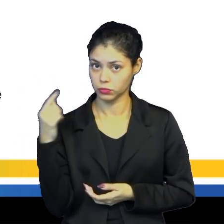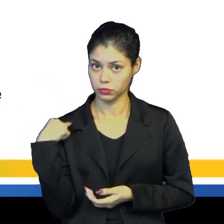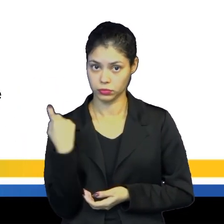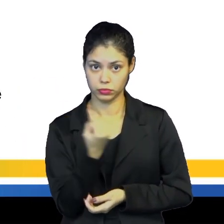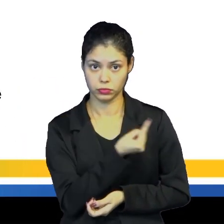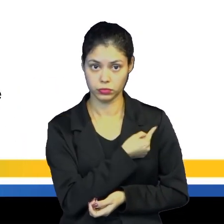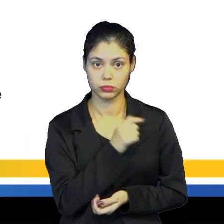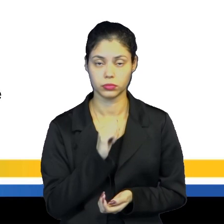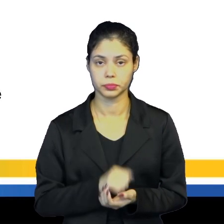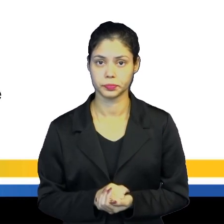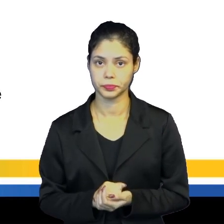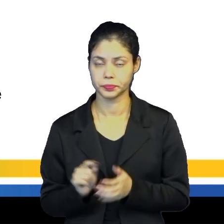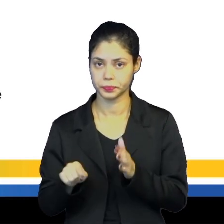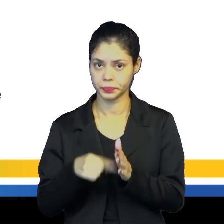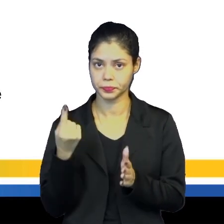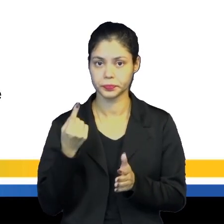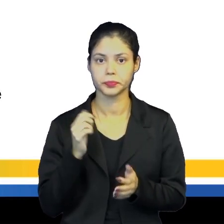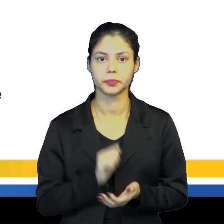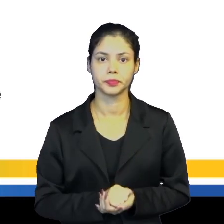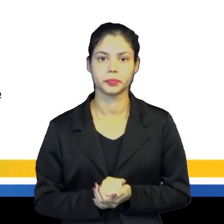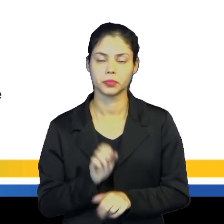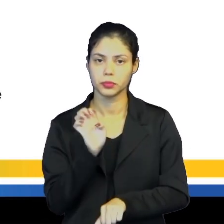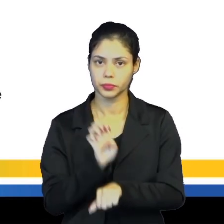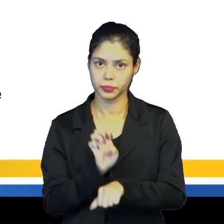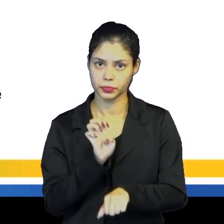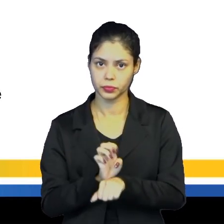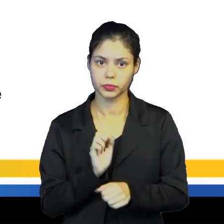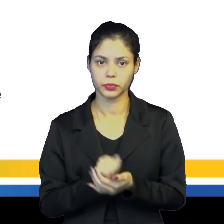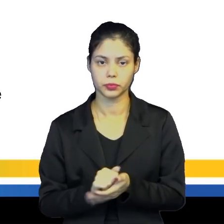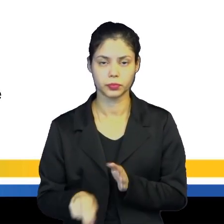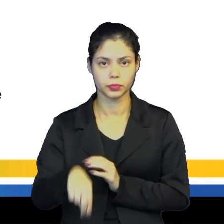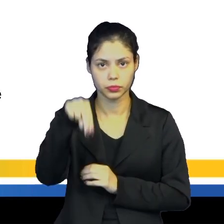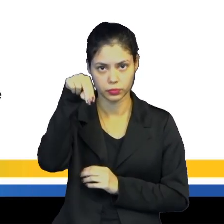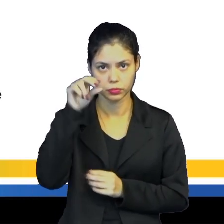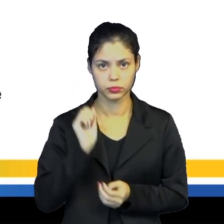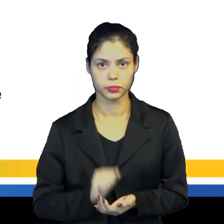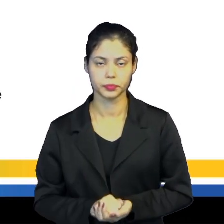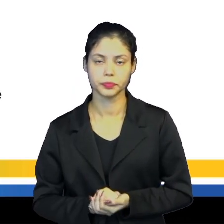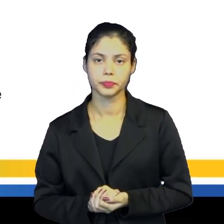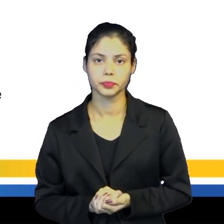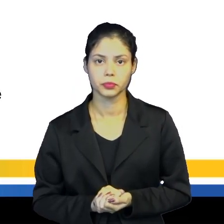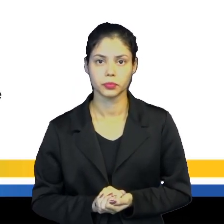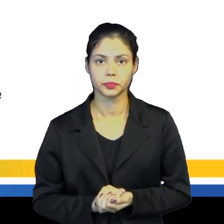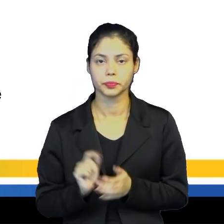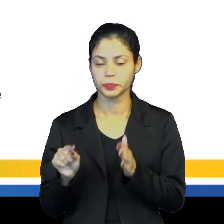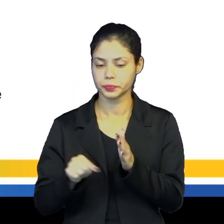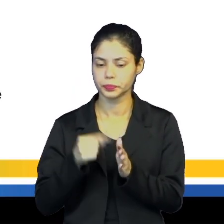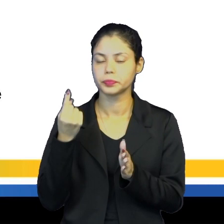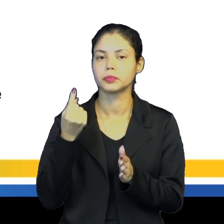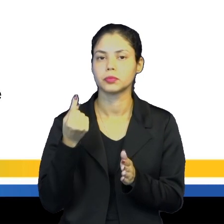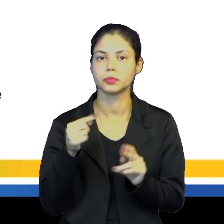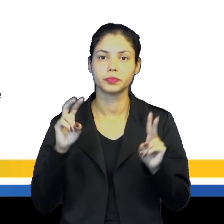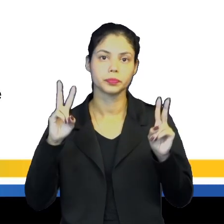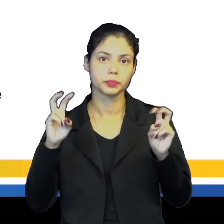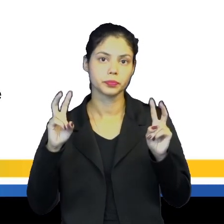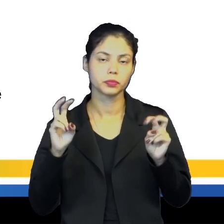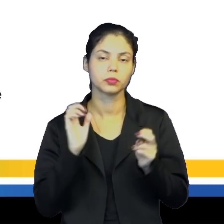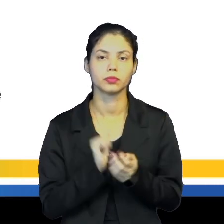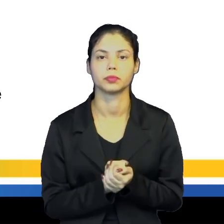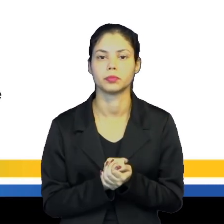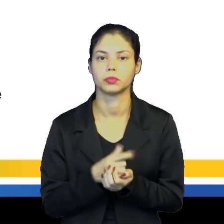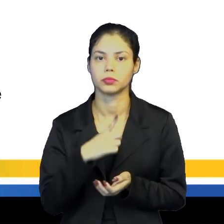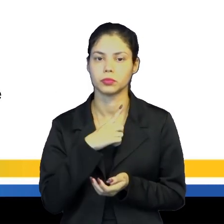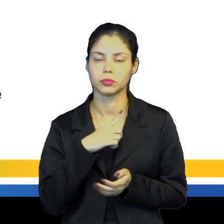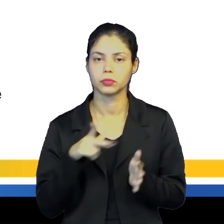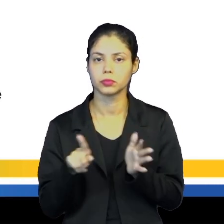atrás. O primeiro assunto, nós vamos falar estados da região norte, não é isso? Então, é o primeiro assunto a ser